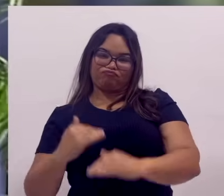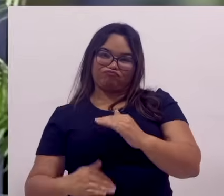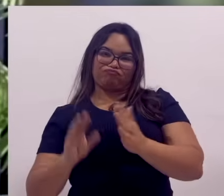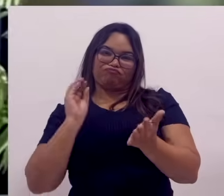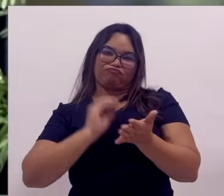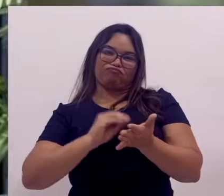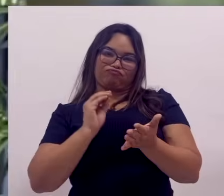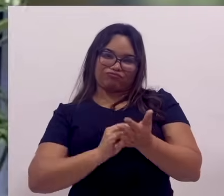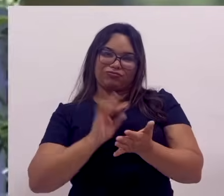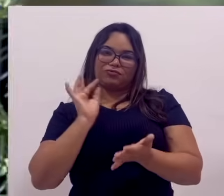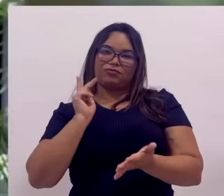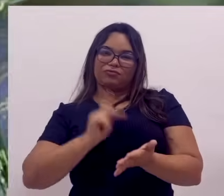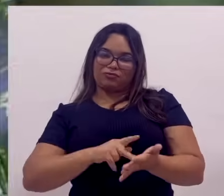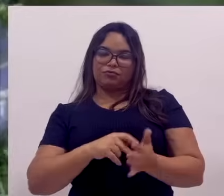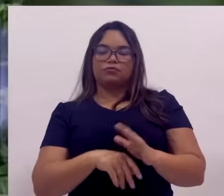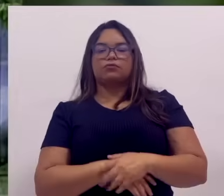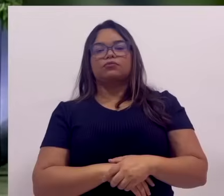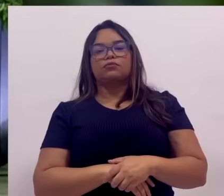Retende-o até que eu venha.